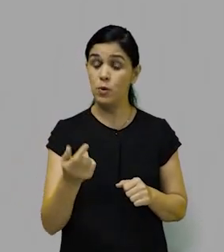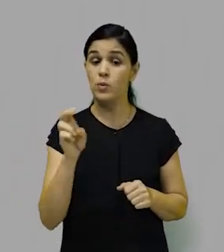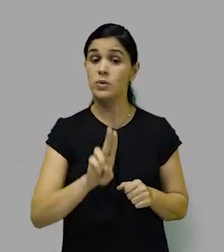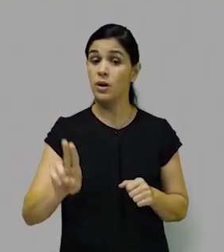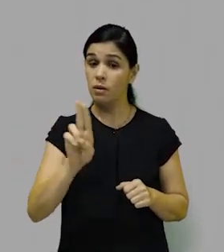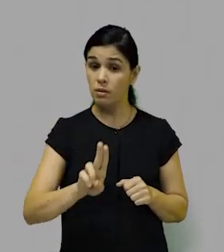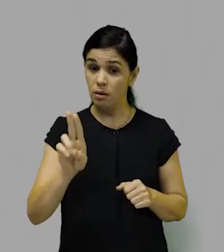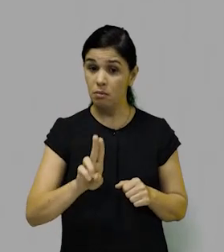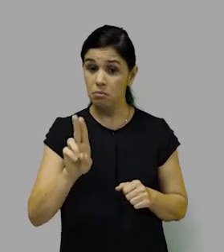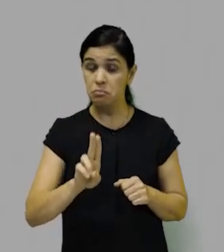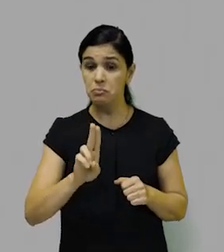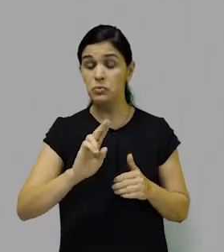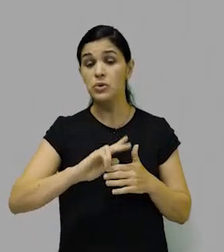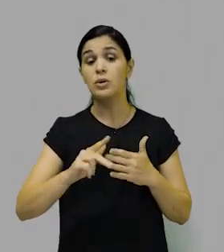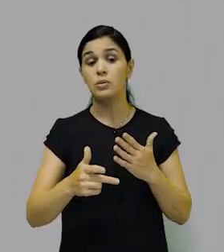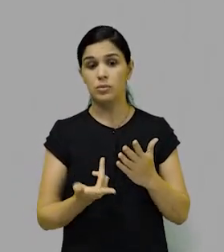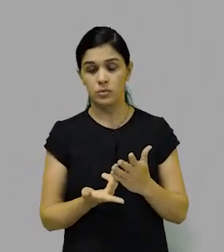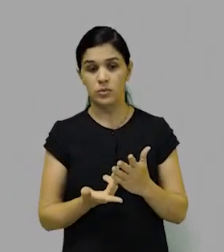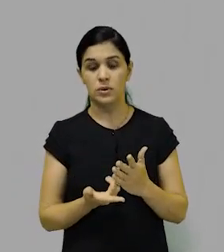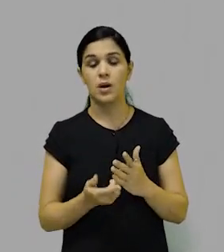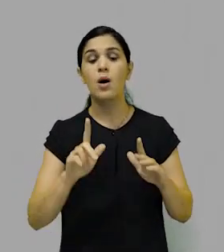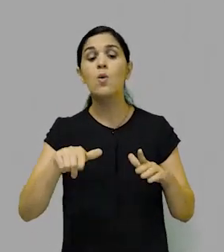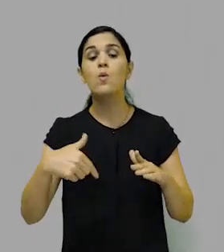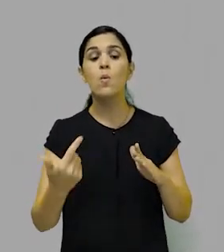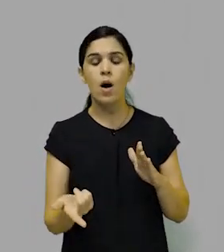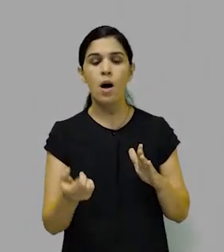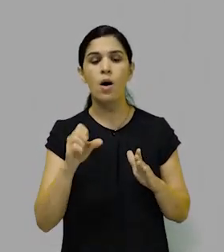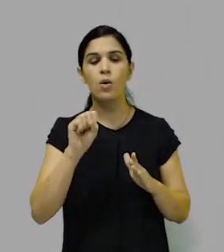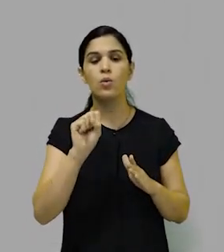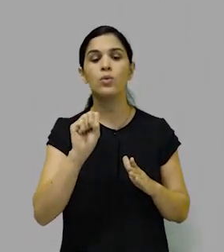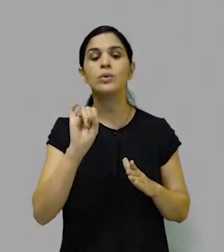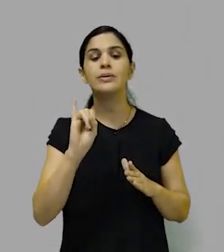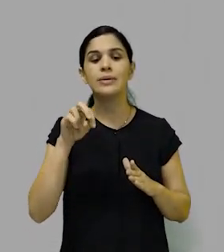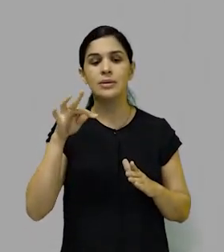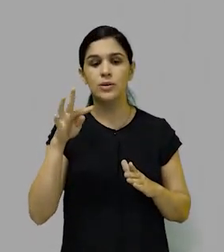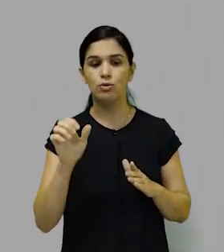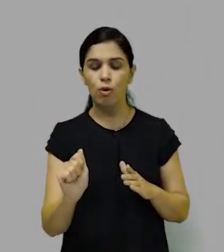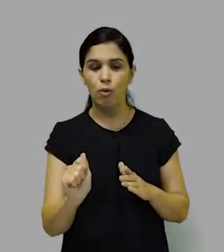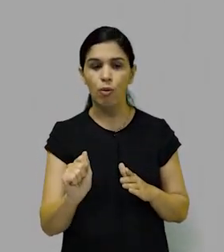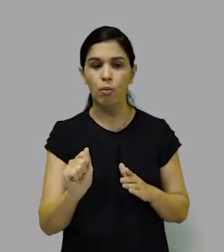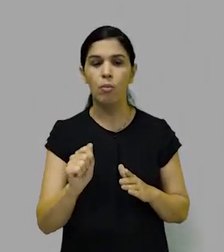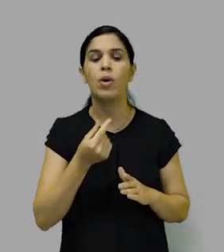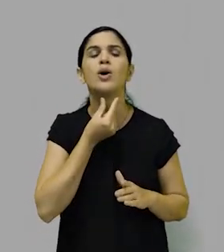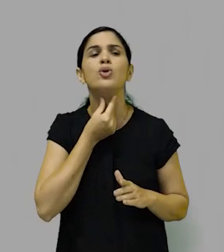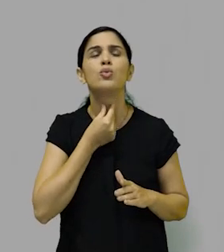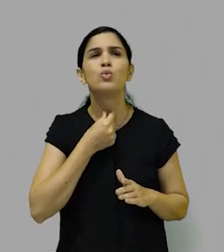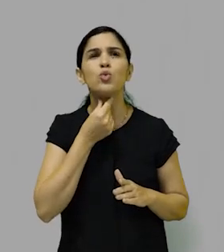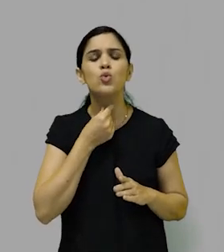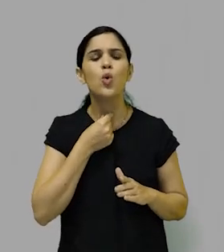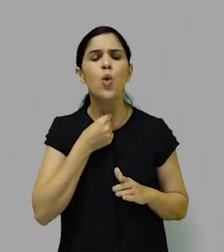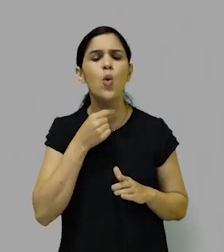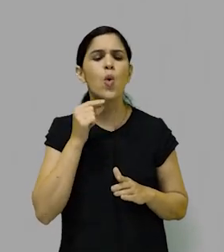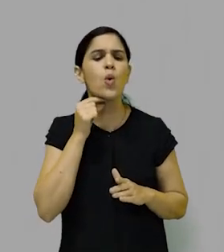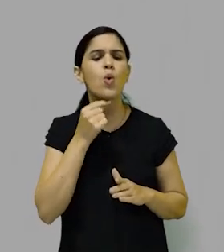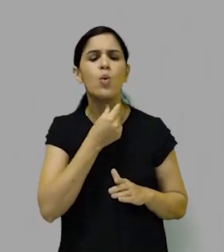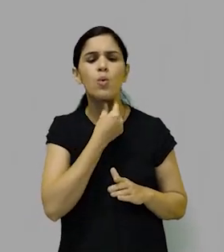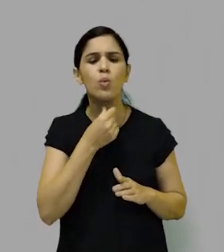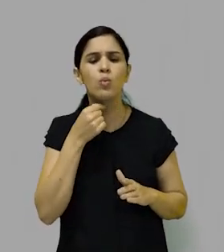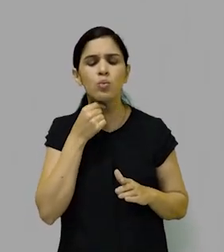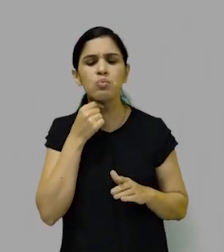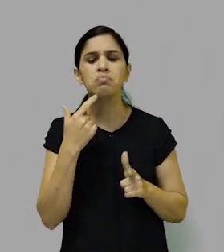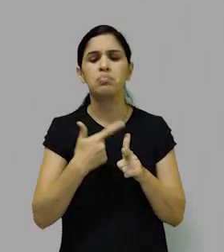diuréticos, que são medicamentos que vai diminuir a quantidade de água no seu organismo. Então, praticam exercícios de forma